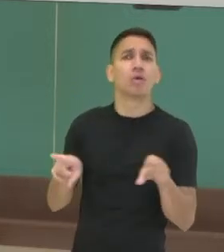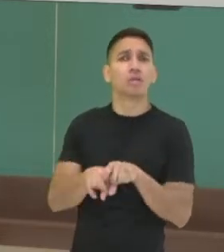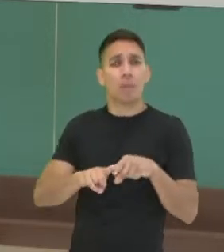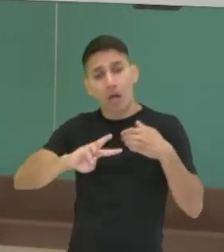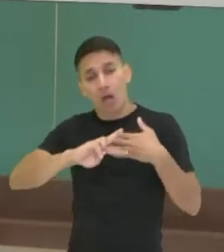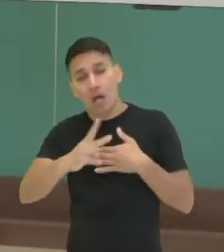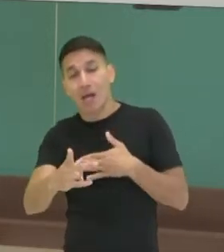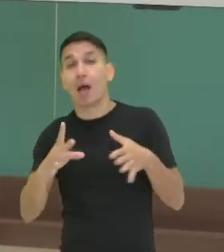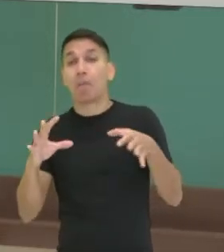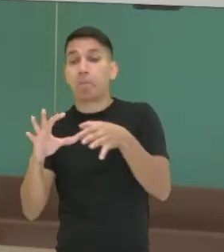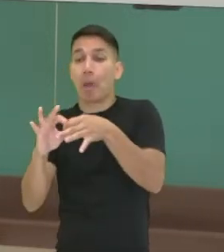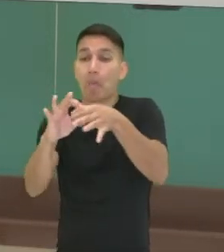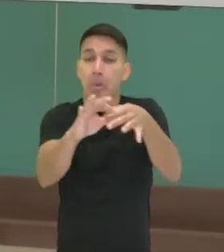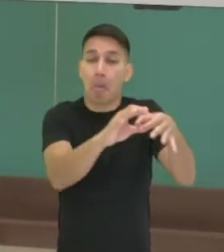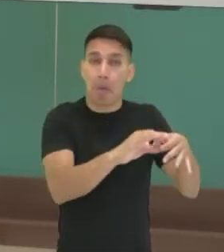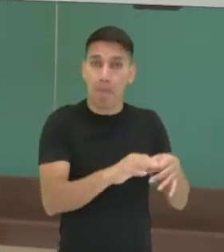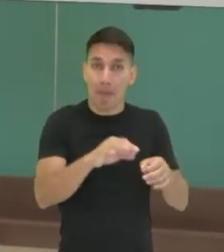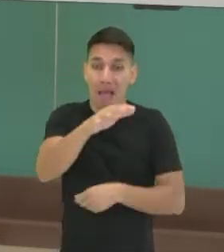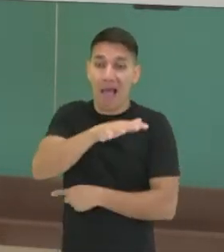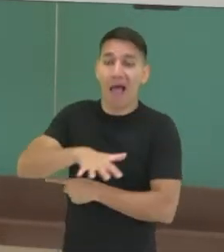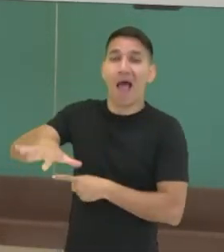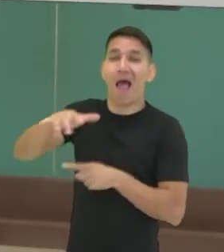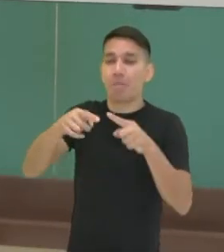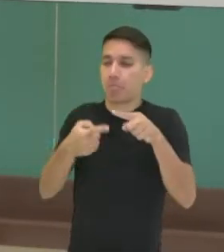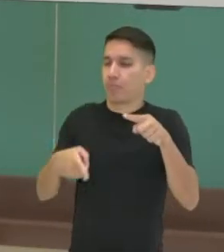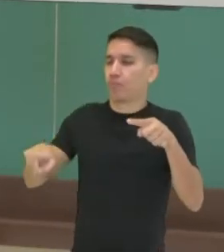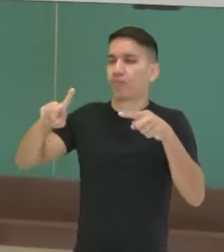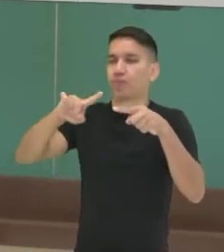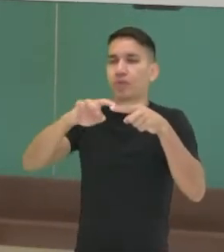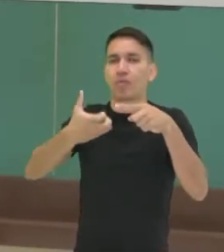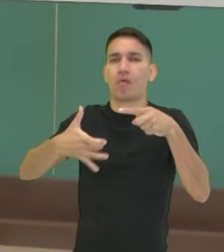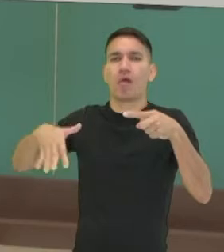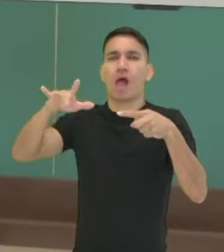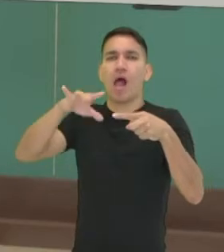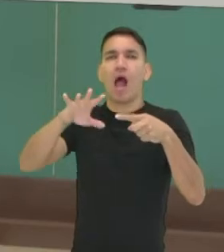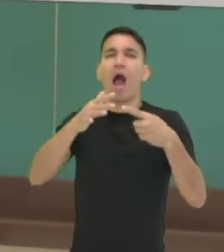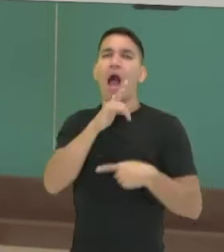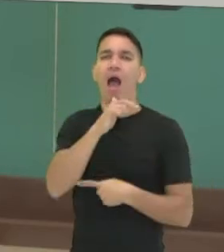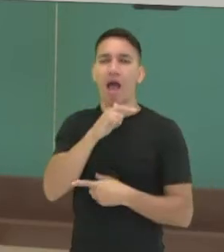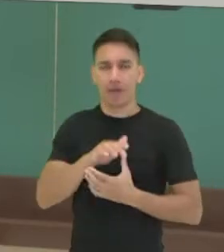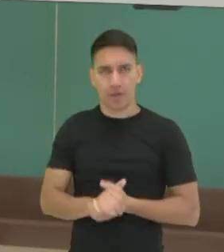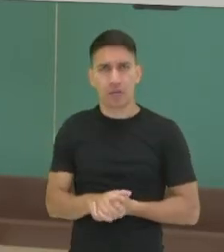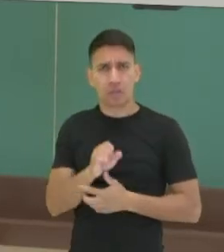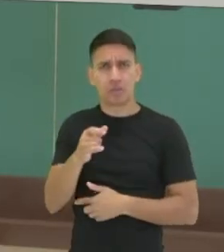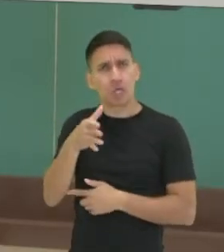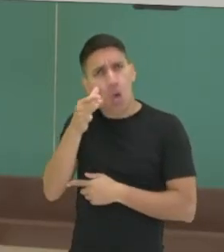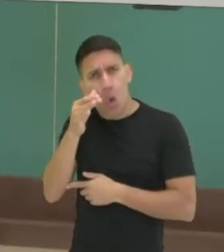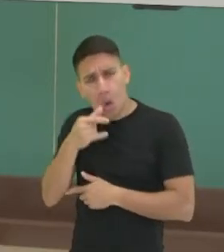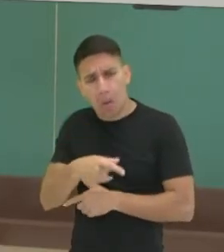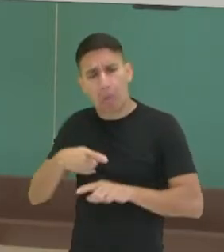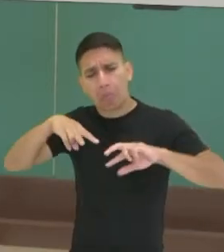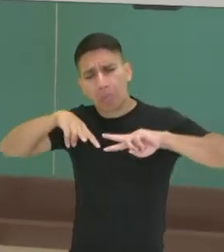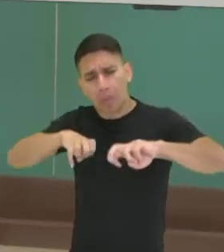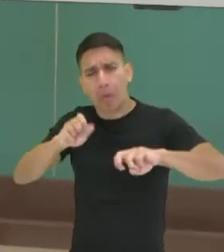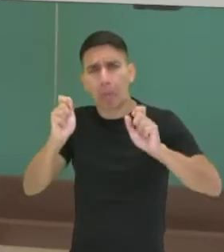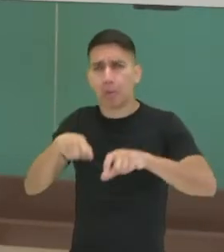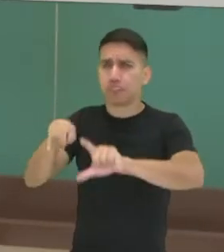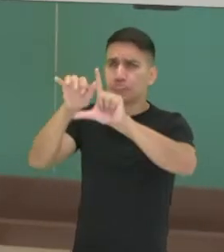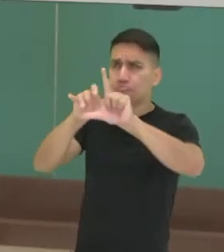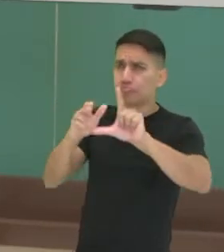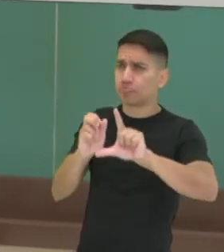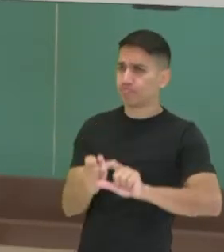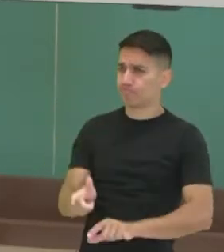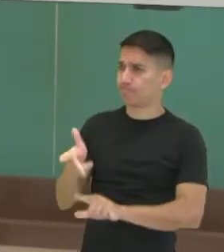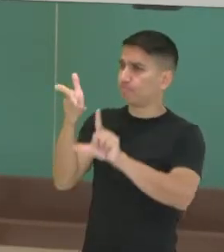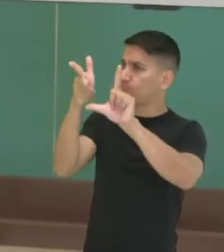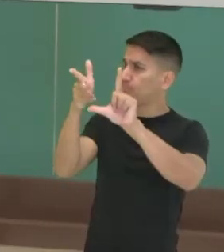estão interligados, todos eles têm a sua importância. Dá uma aprofundada nesse assunto, acessa o QR Code ali que você vai ver, vai, né, conseguir formular